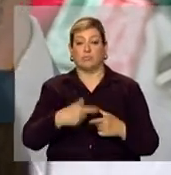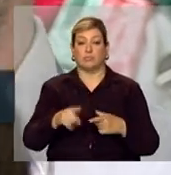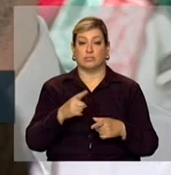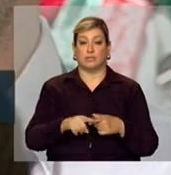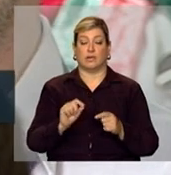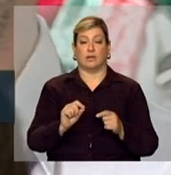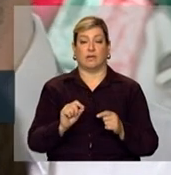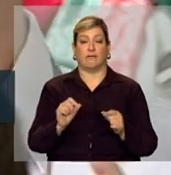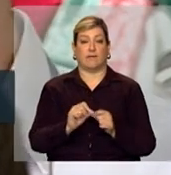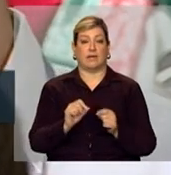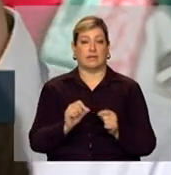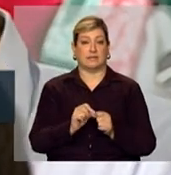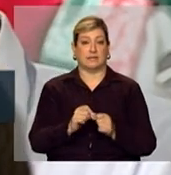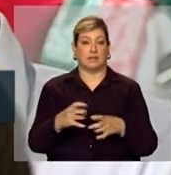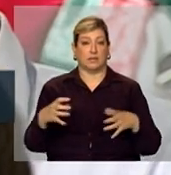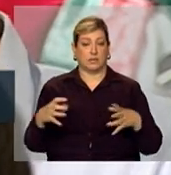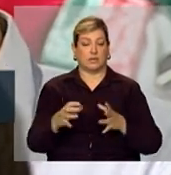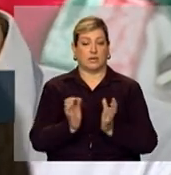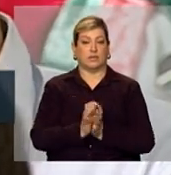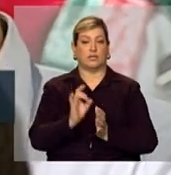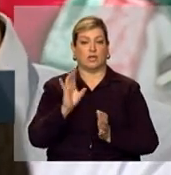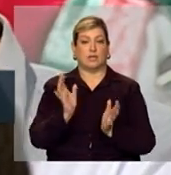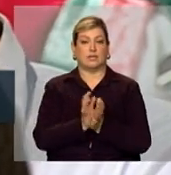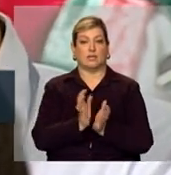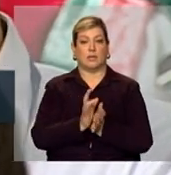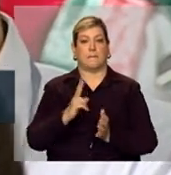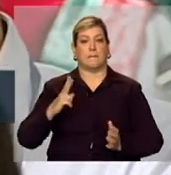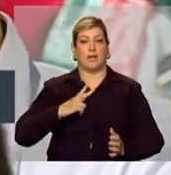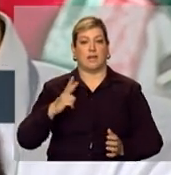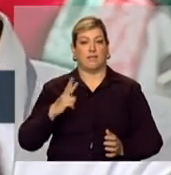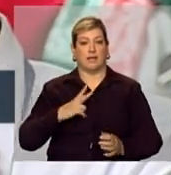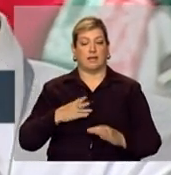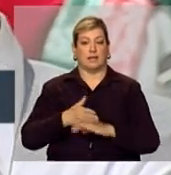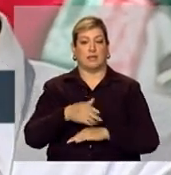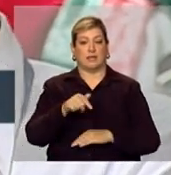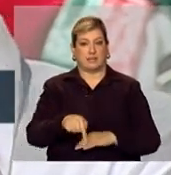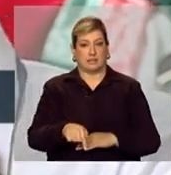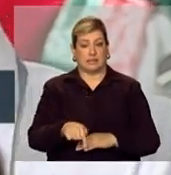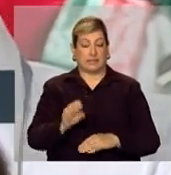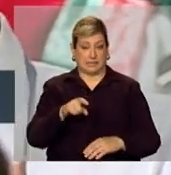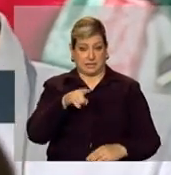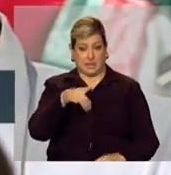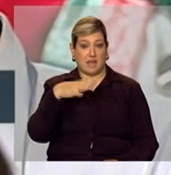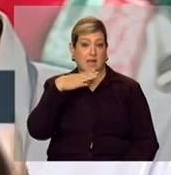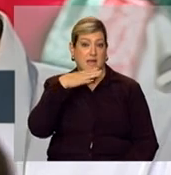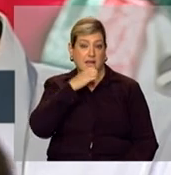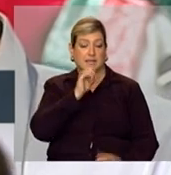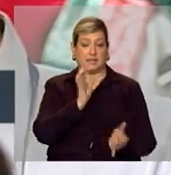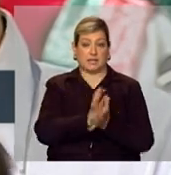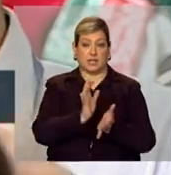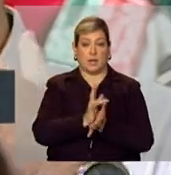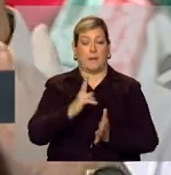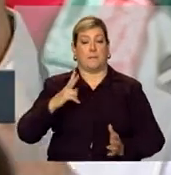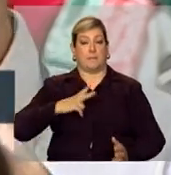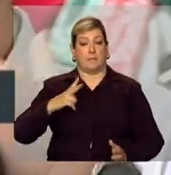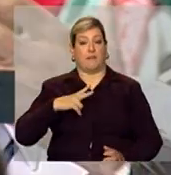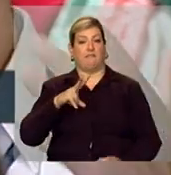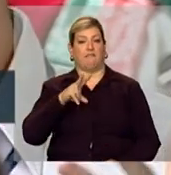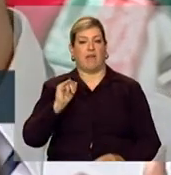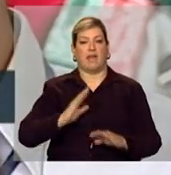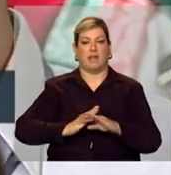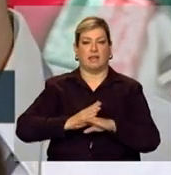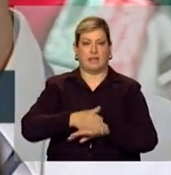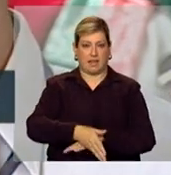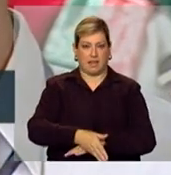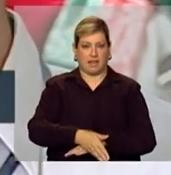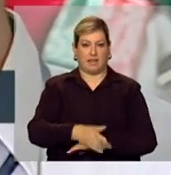eh para só só o setor privado entrar nisso daí então acho eh se o senhora acha que o setor privado vai entrar de forma mais